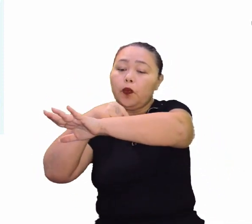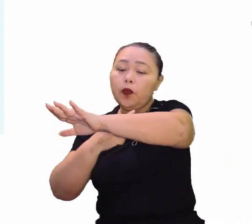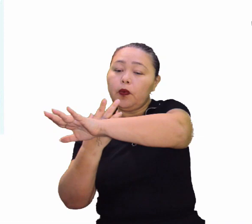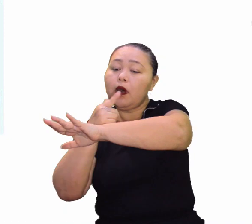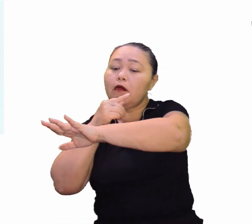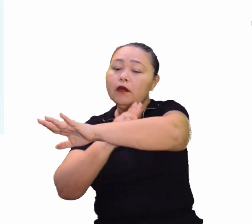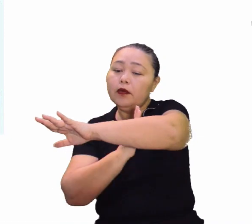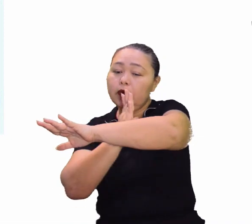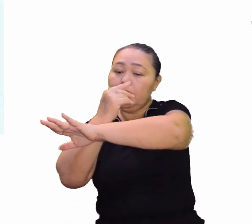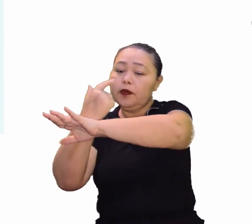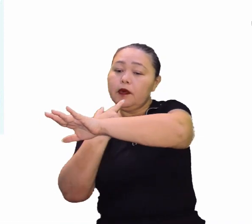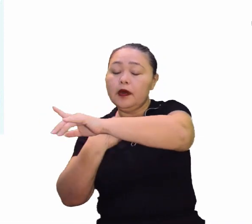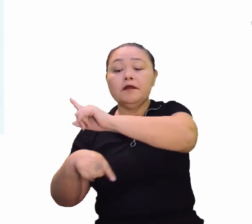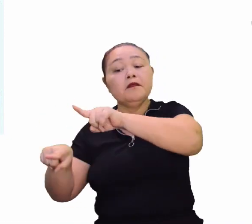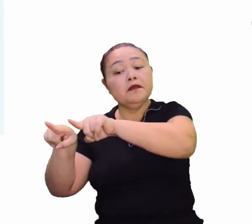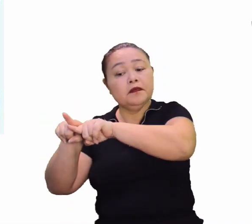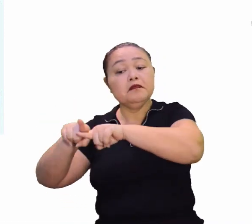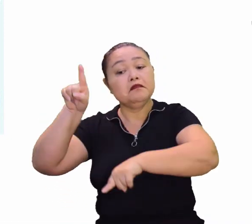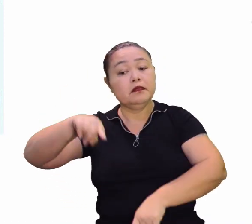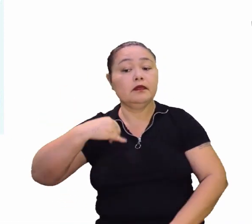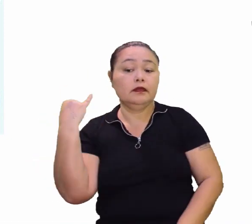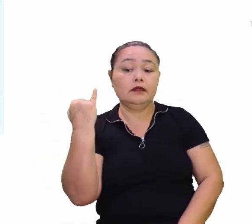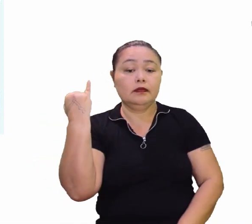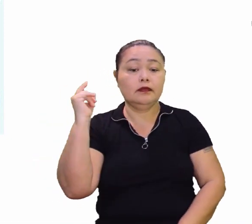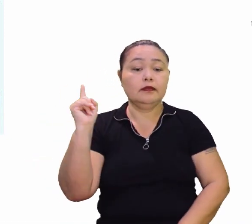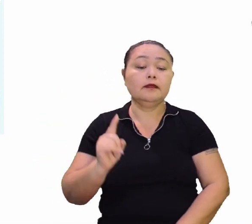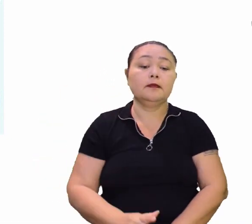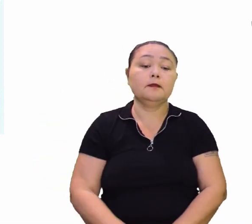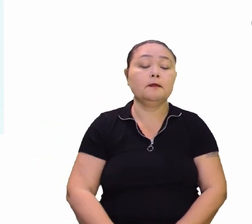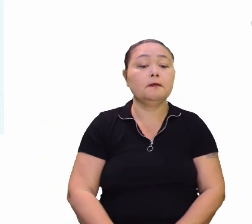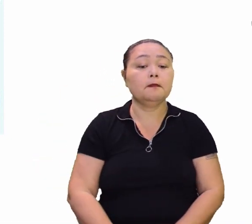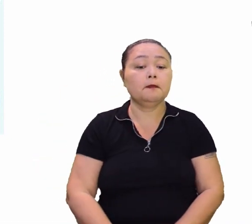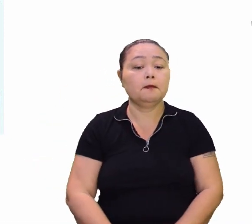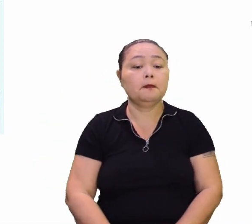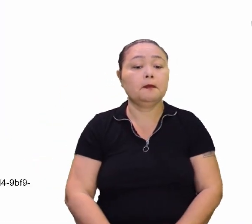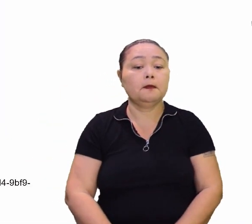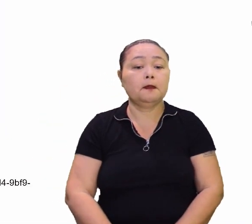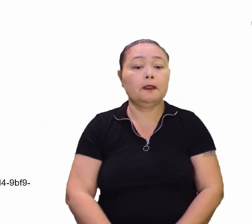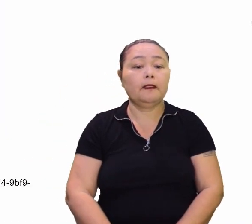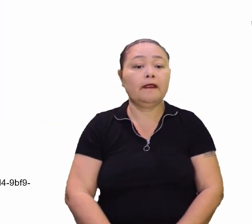fundamental para essa produção. Beleza.